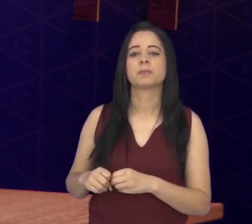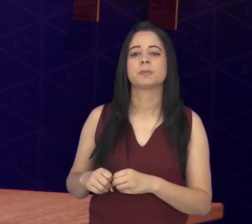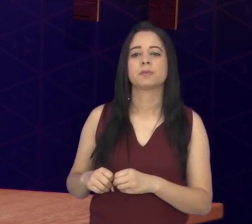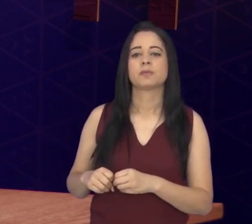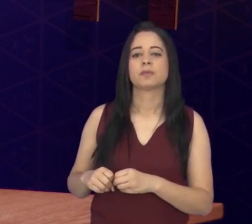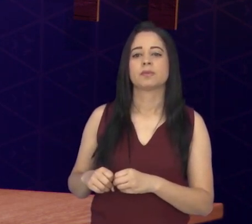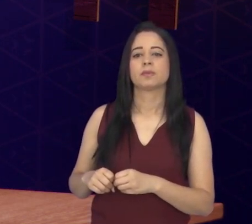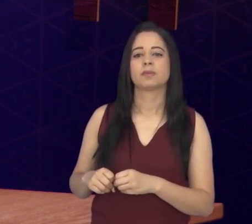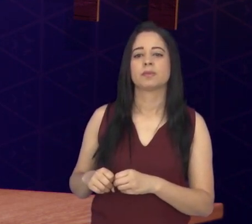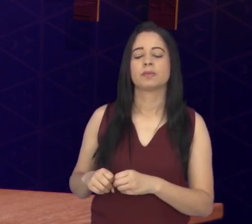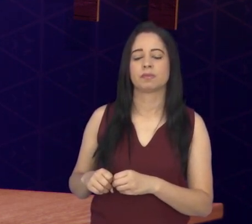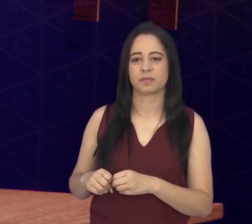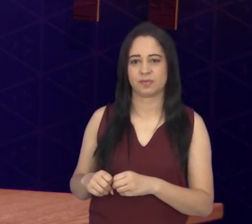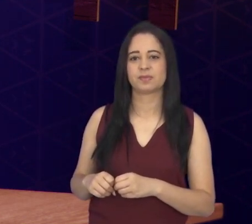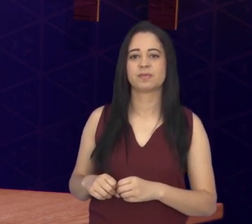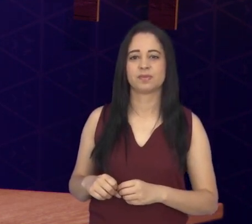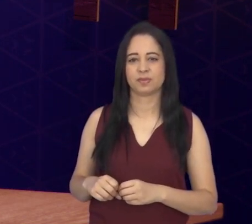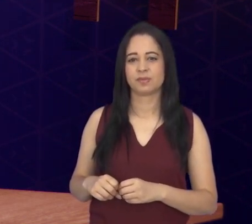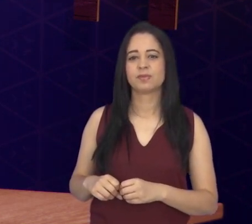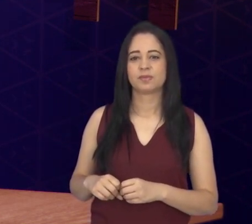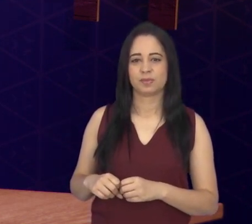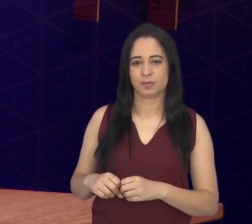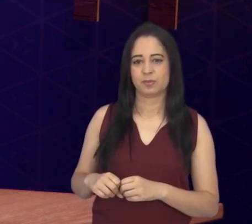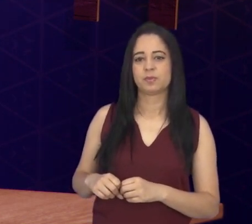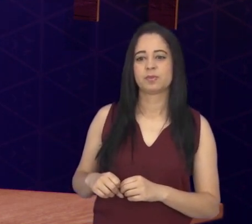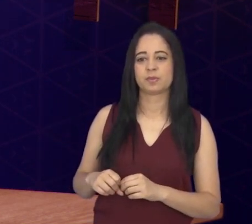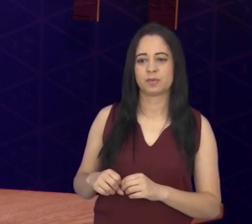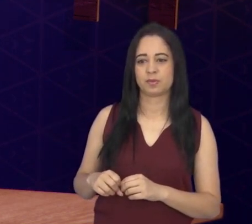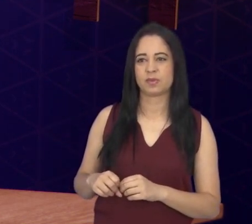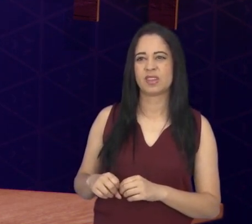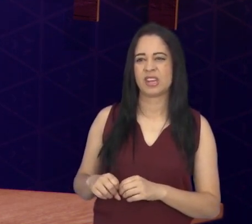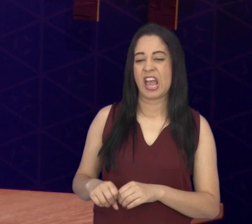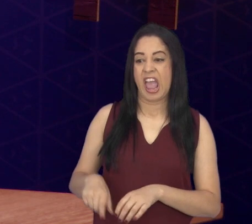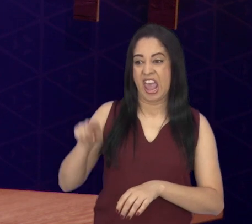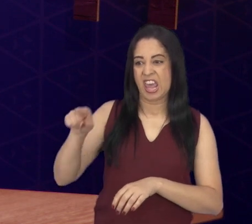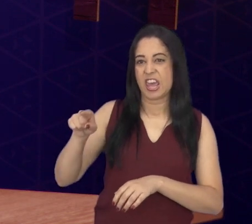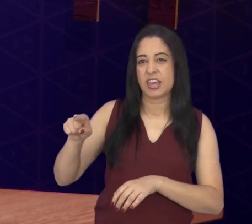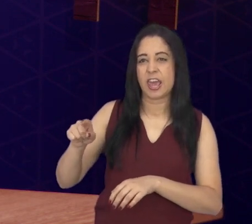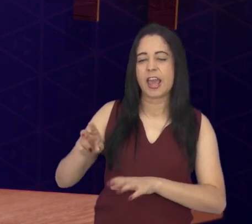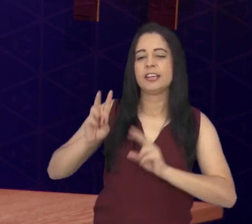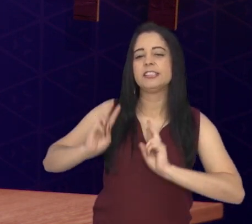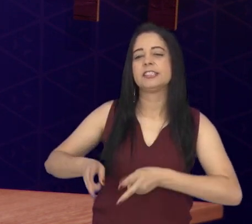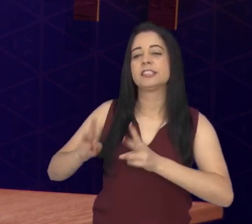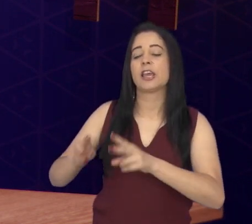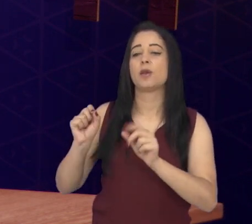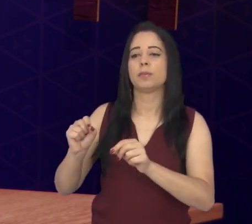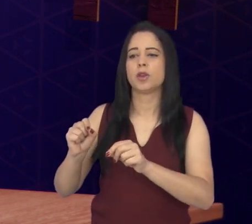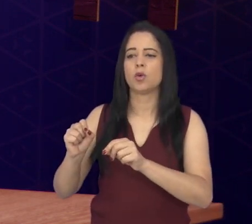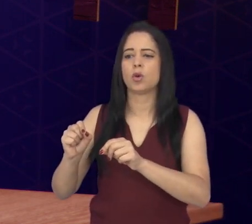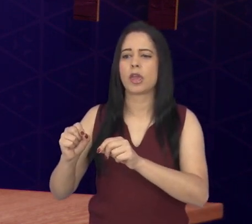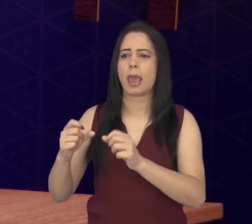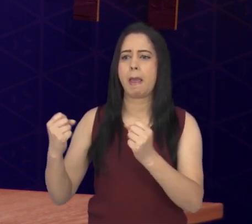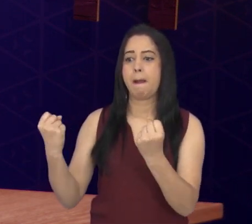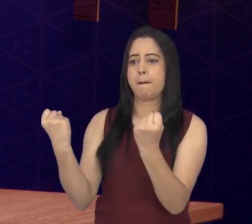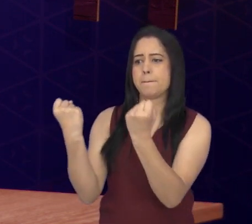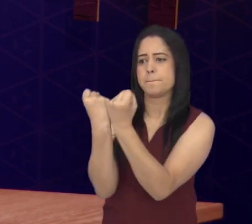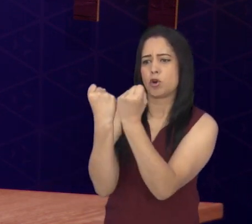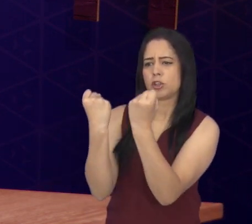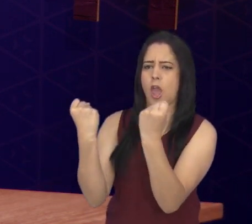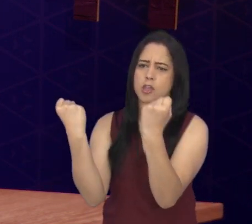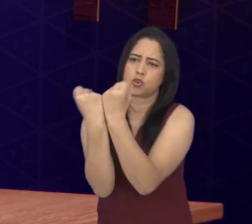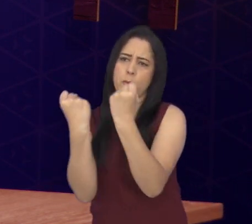magia, coloca ele pra ser, se não me engano, um cara pra prevenir as artes das trevas e tal.